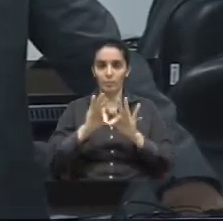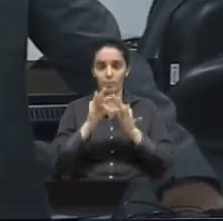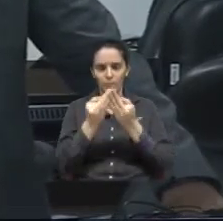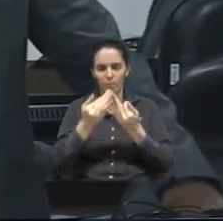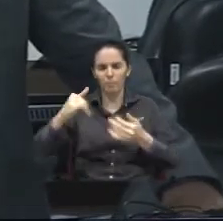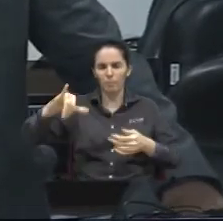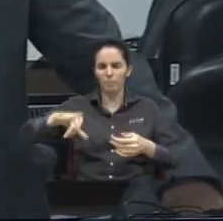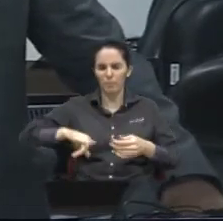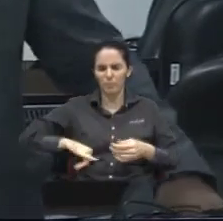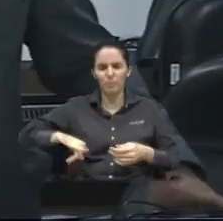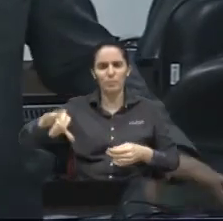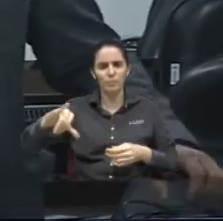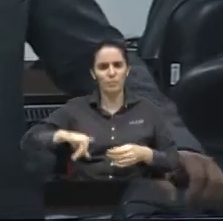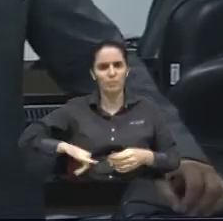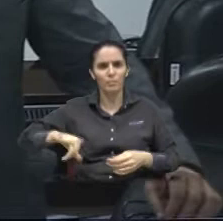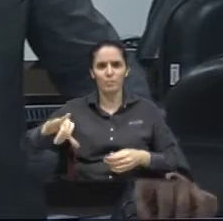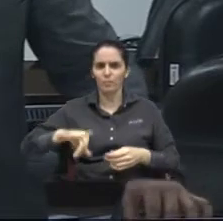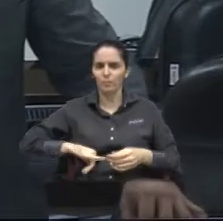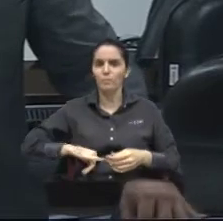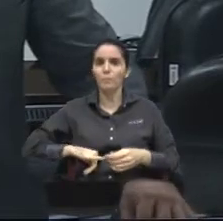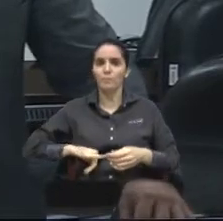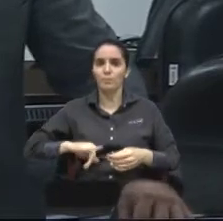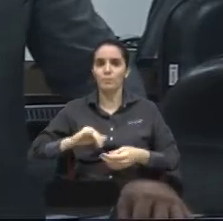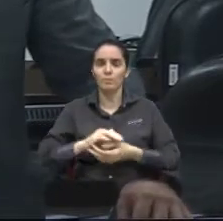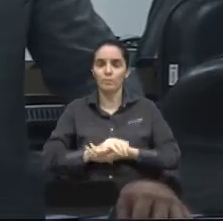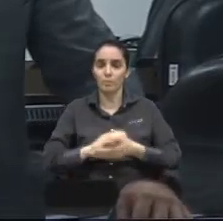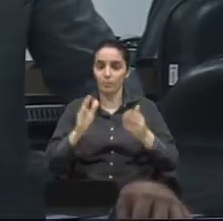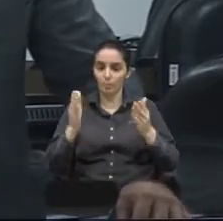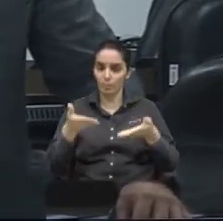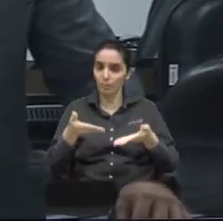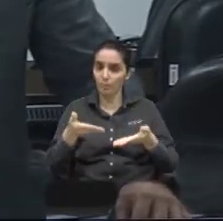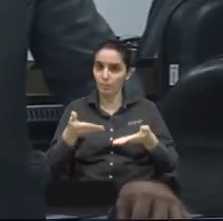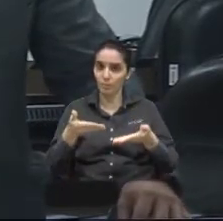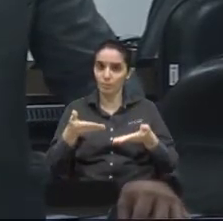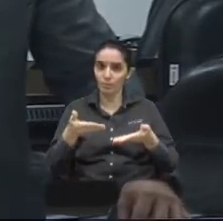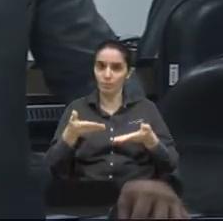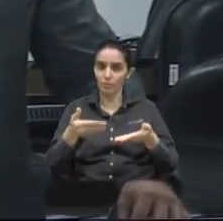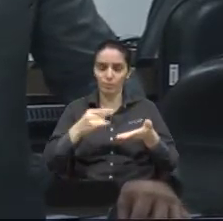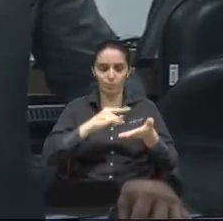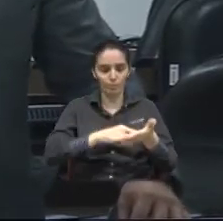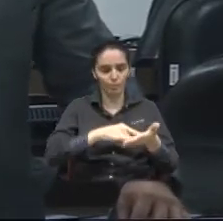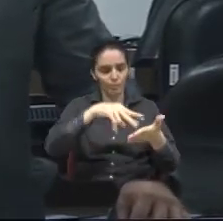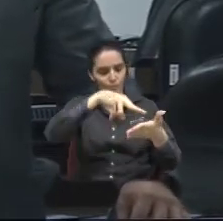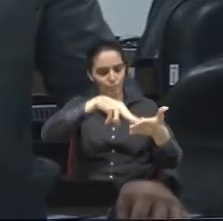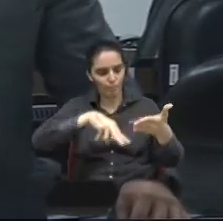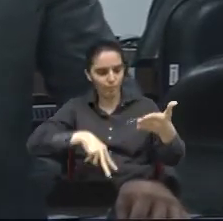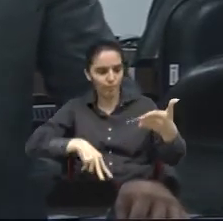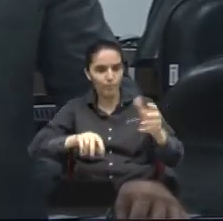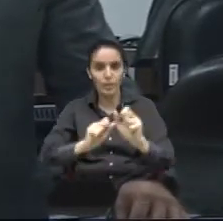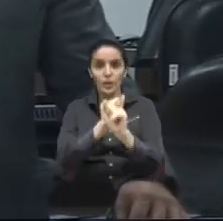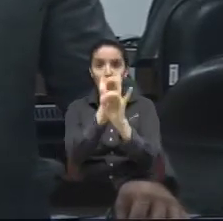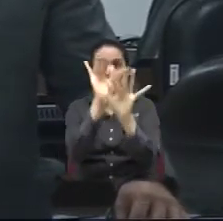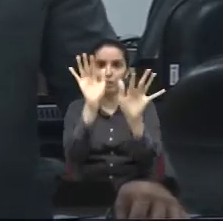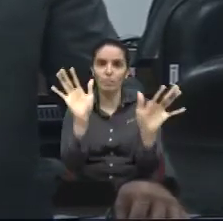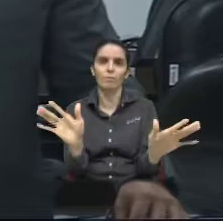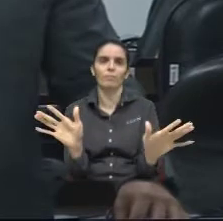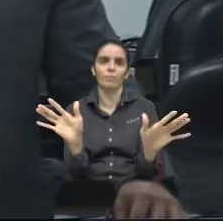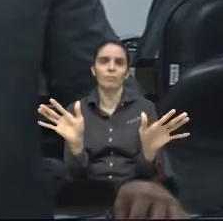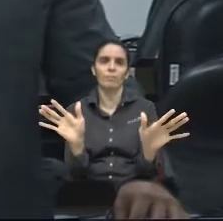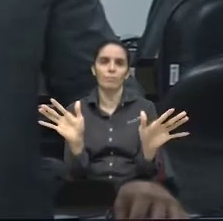sofre amargamente, e agora, com a vinda do laudo, ficou bastante claro o que